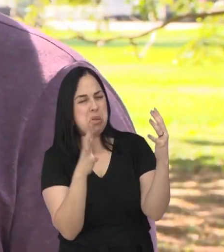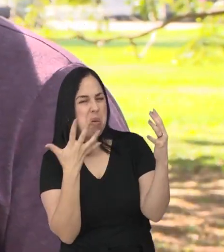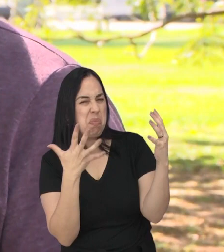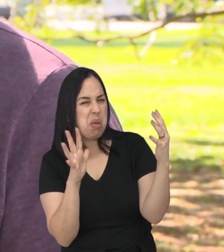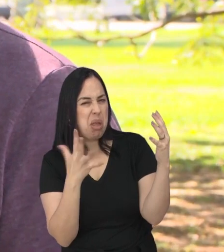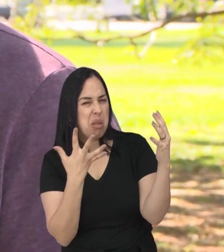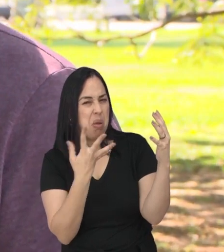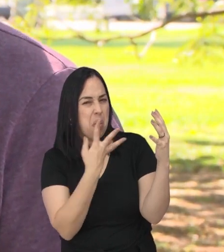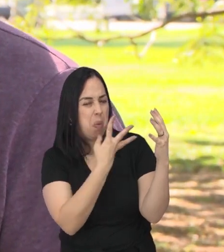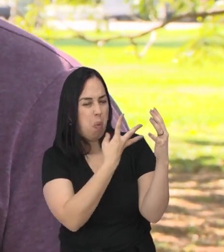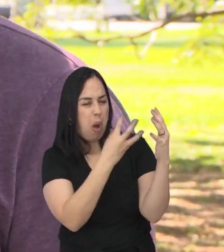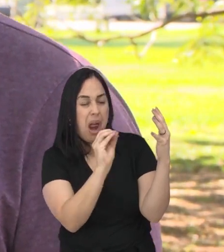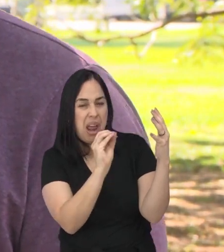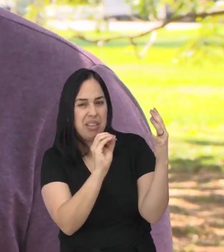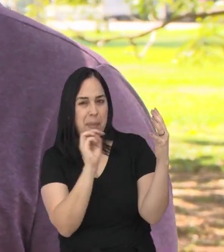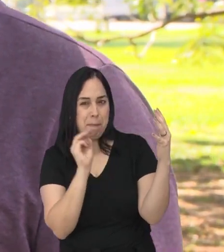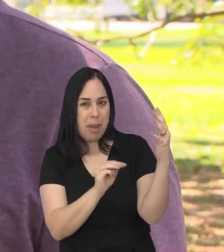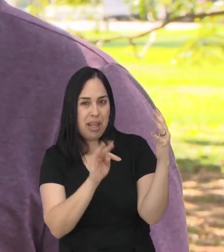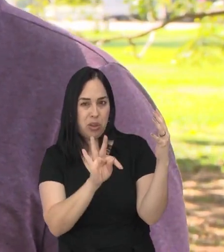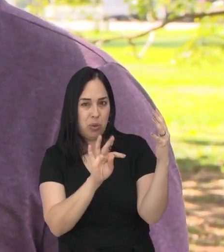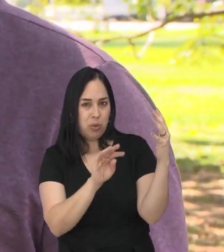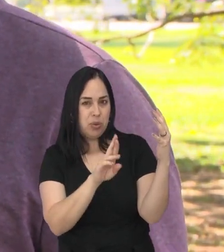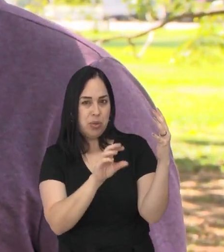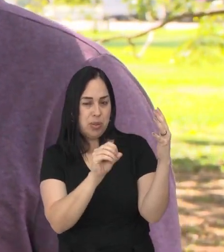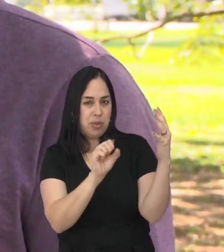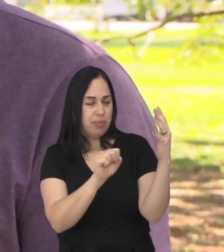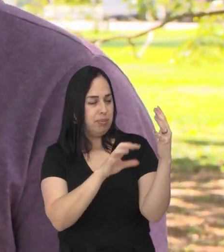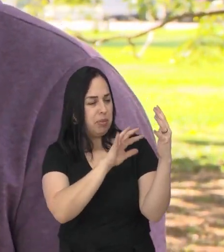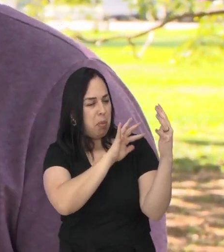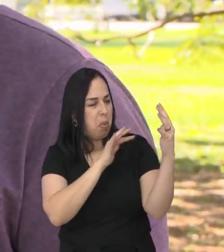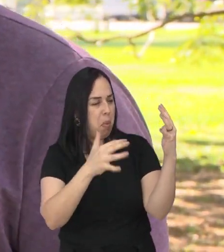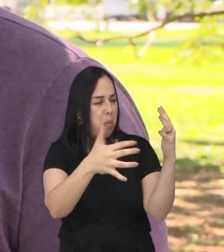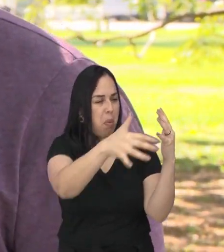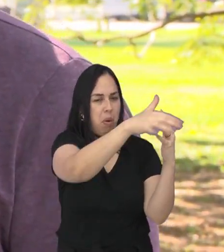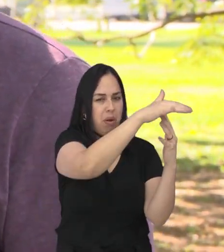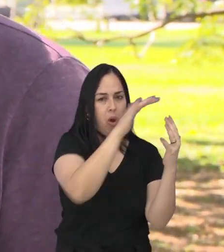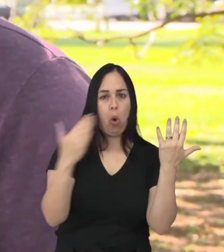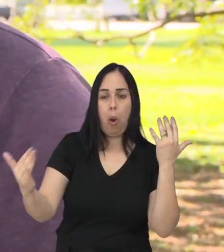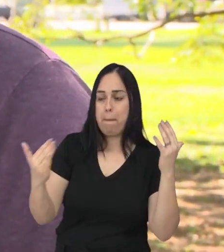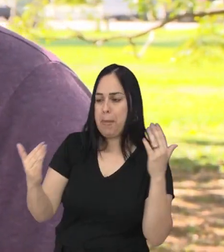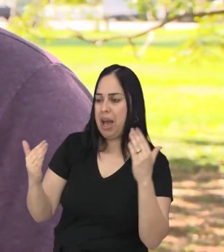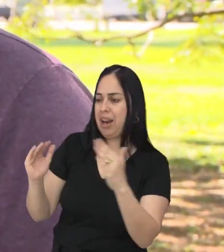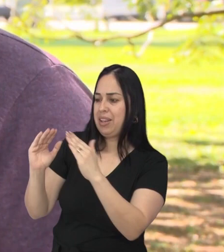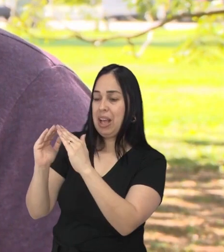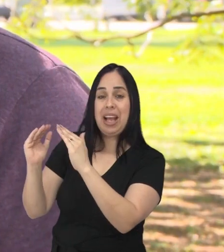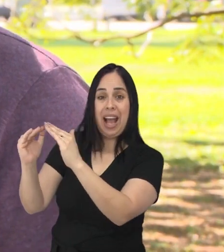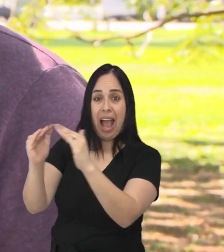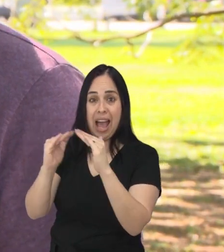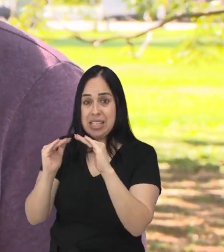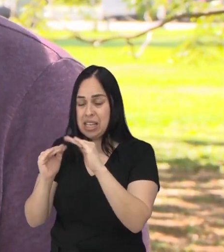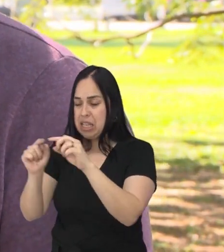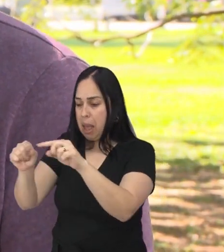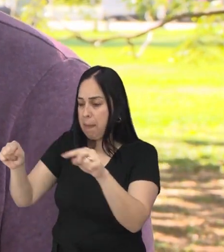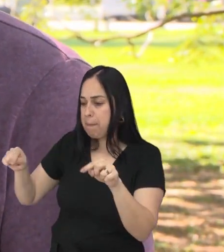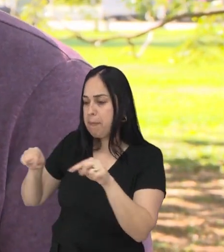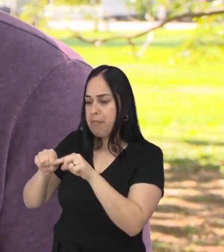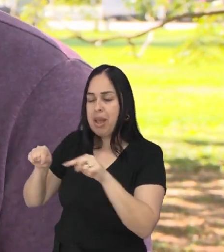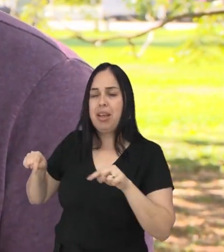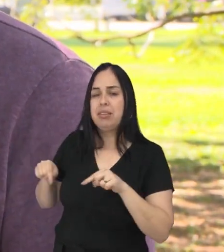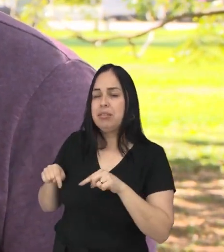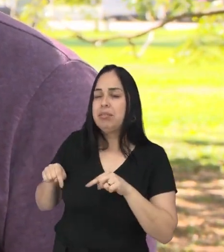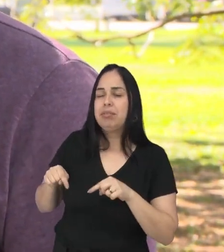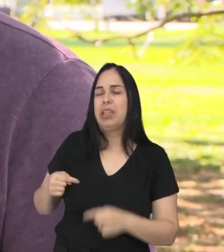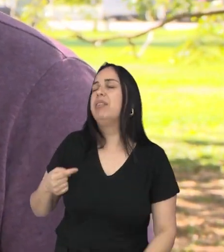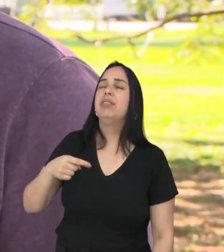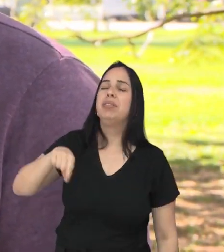mais ou menos 40 metros de diâmetro, cobre uma área de aproximadamente 1.000 metros quadrados. Então, para se ter